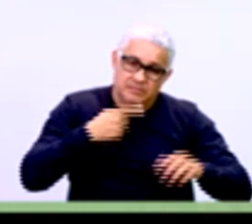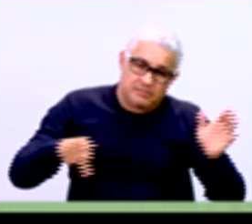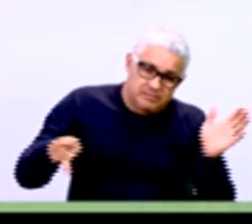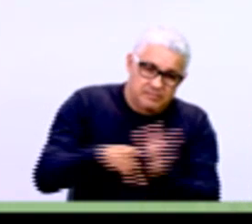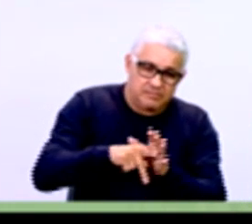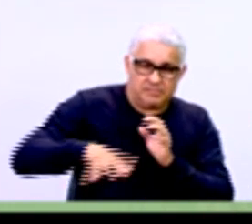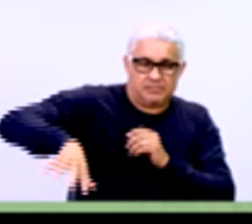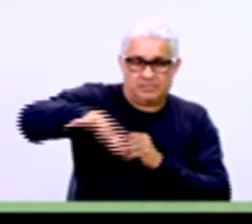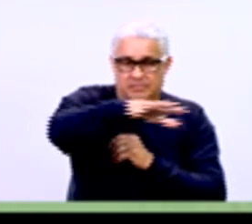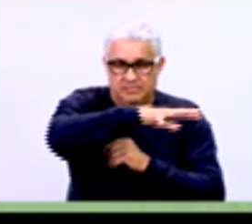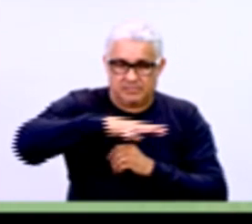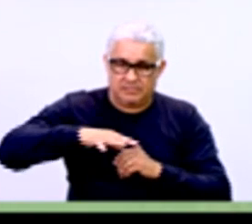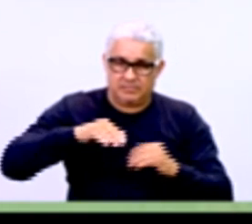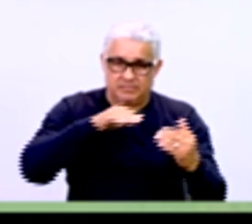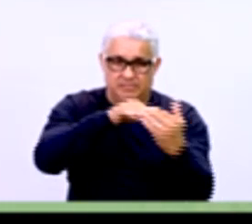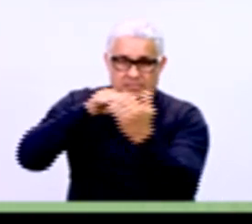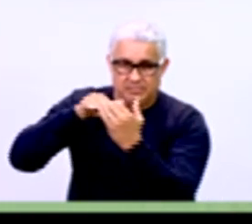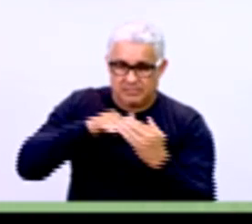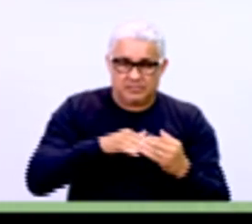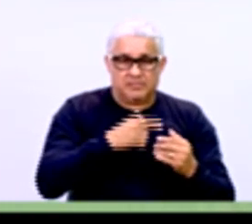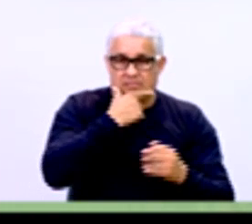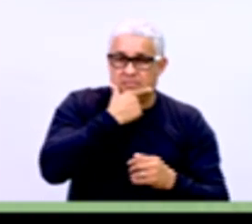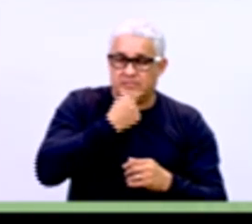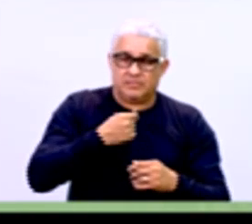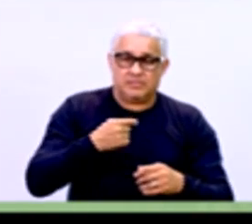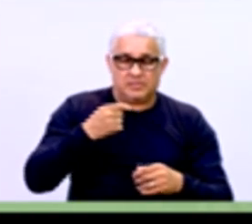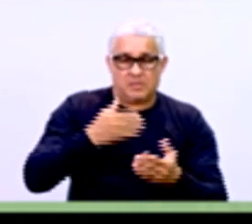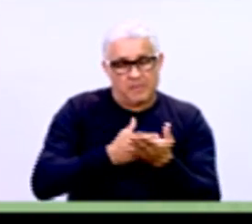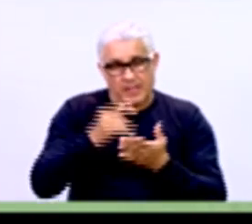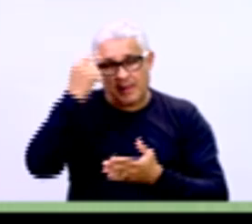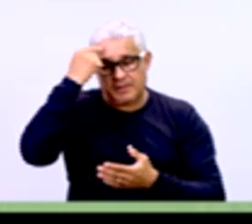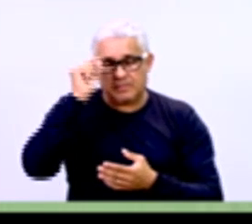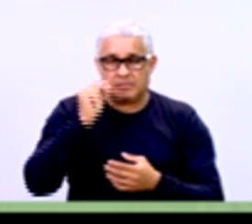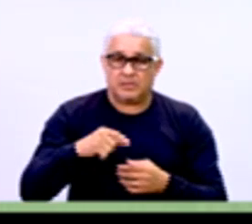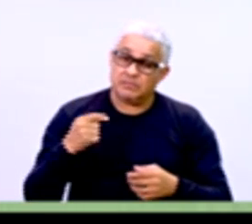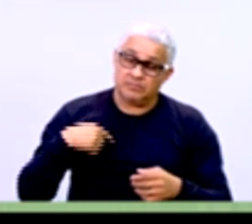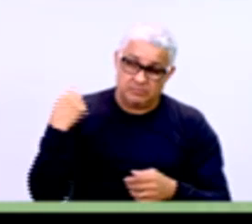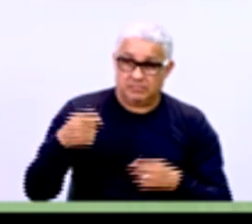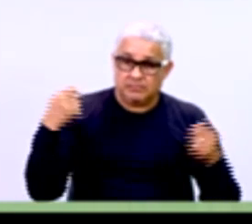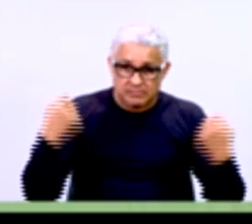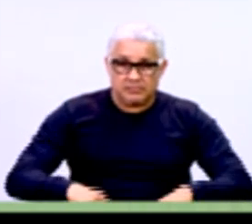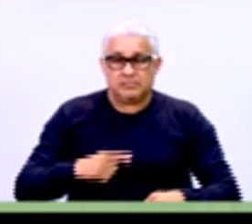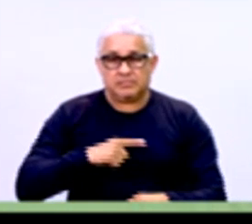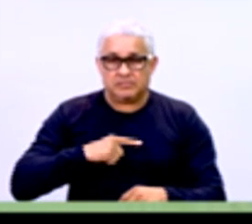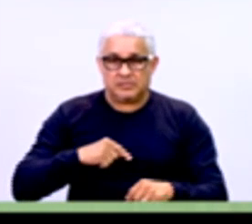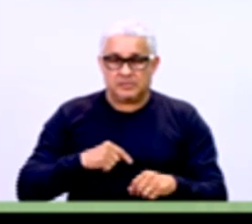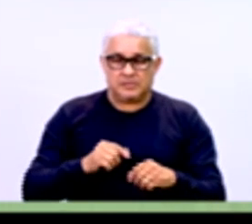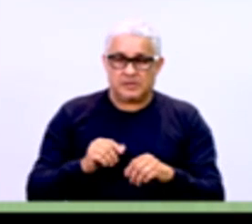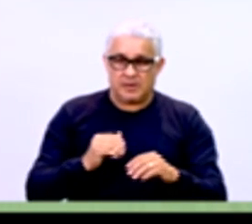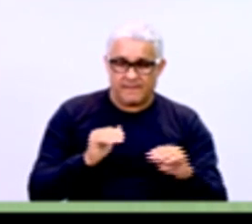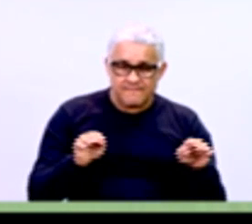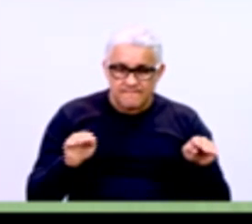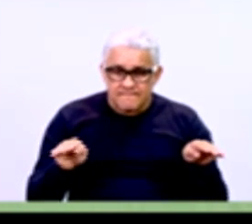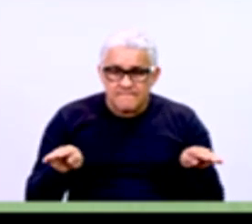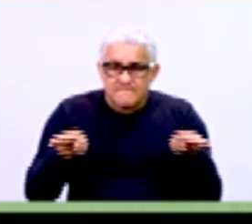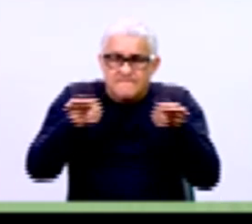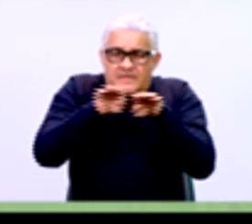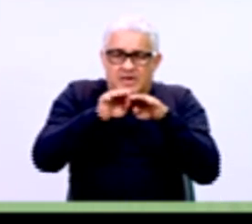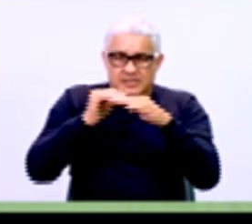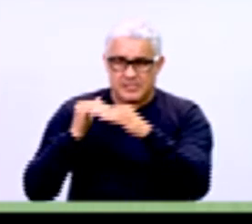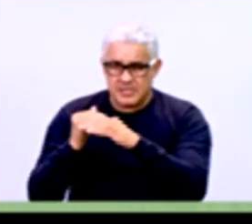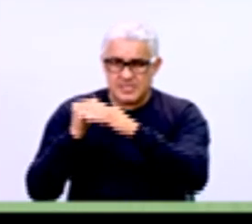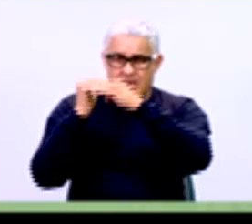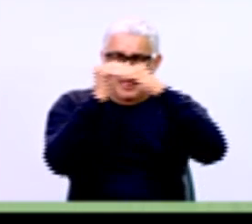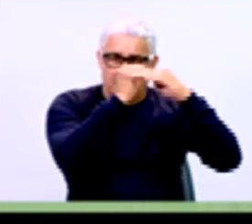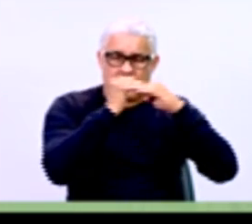meio. Agora, nesse quarto estágio, o homem começa a pensar assim: nós precisamos ter um alinhamento, nós precisamos desenvolver,